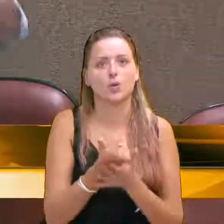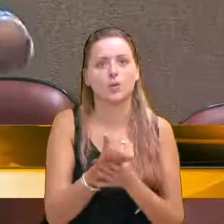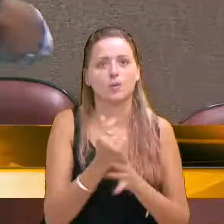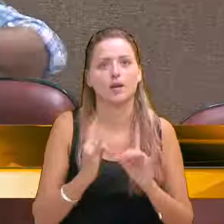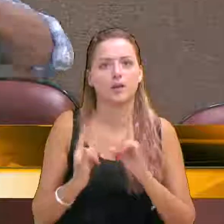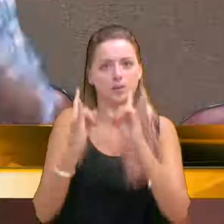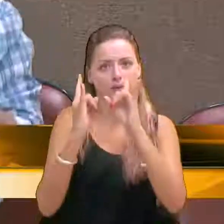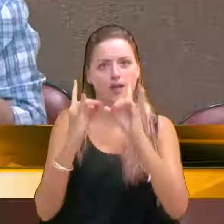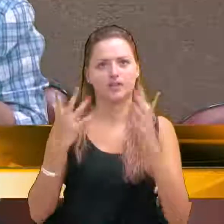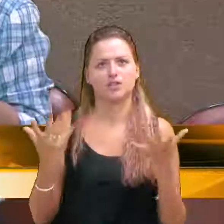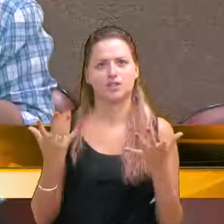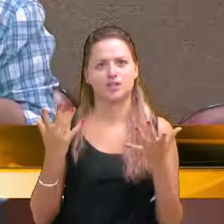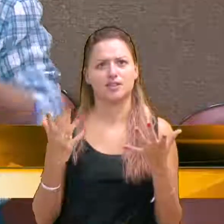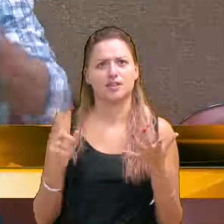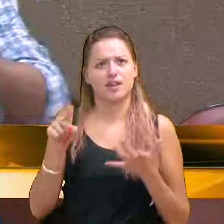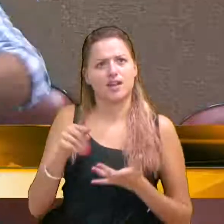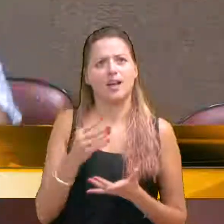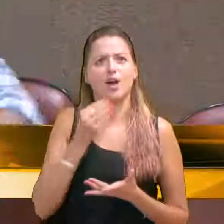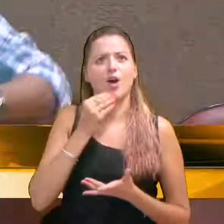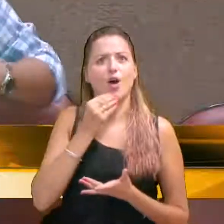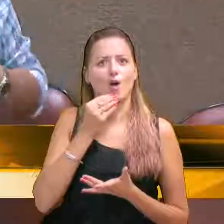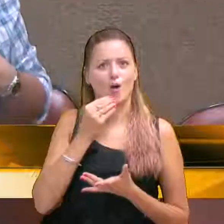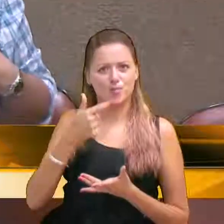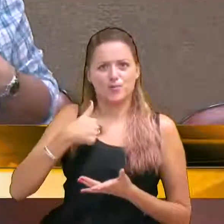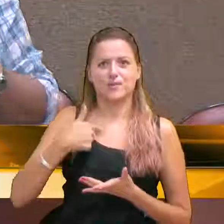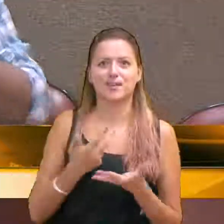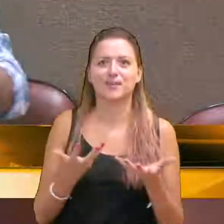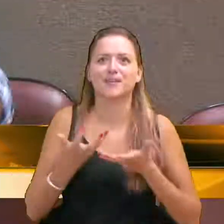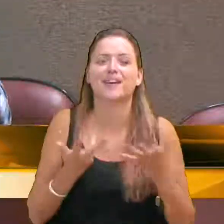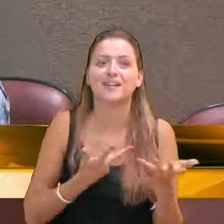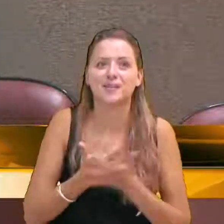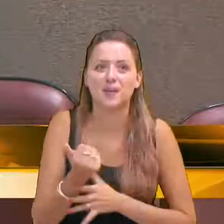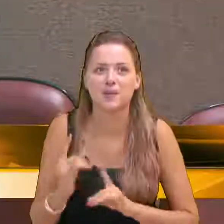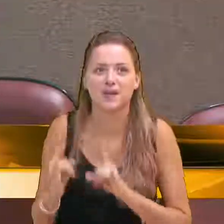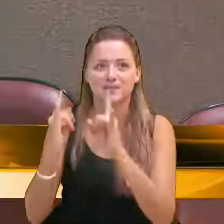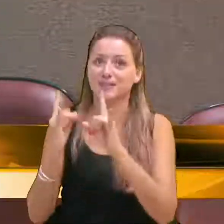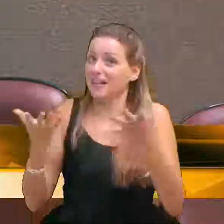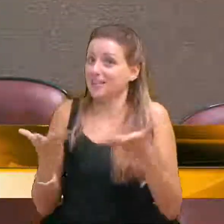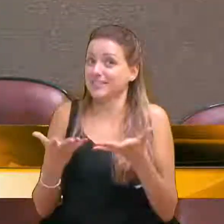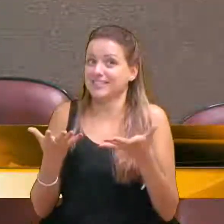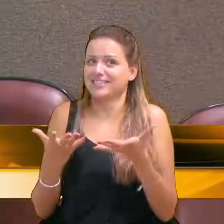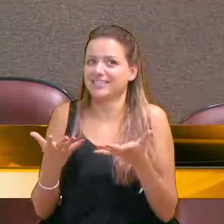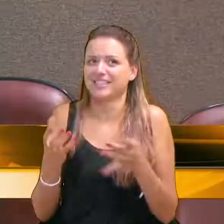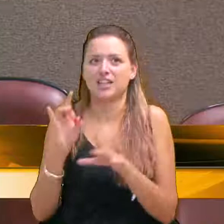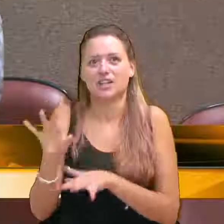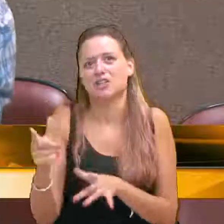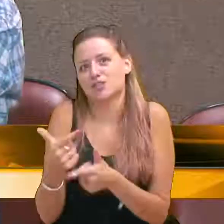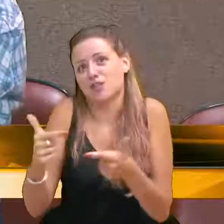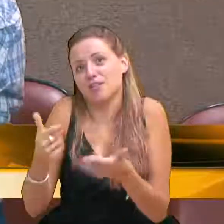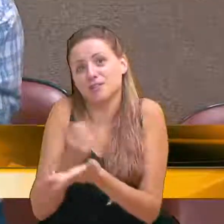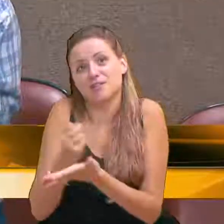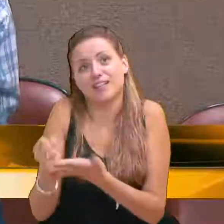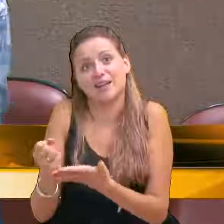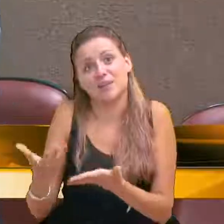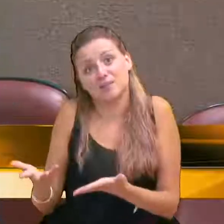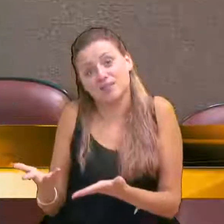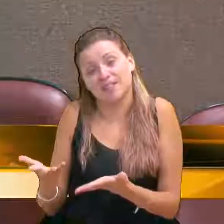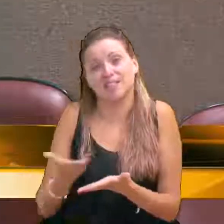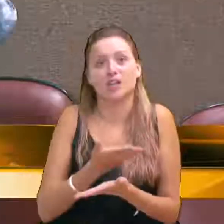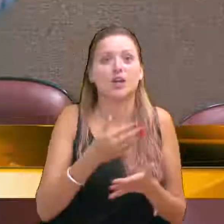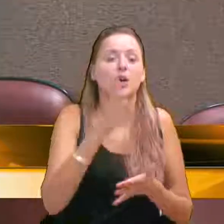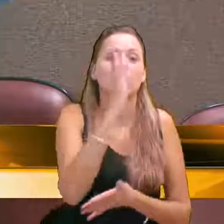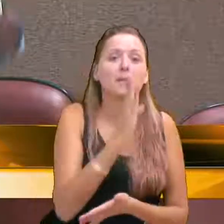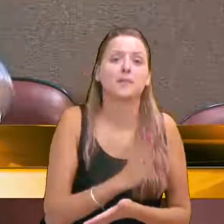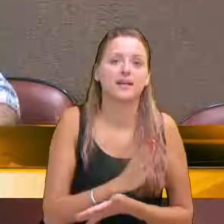não evidencia que eu quero aquele apartamento, que ele já é meu. Sim, só não tem no contrato. O Brasil é o